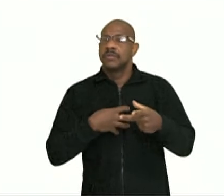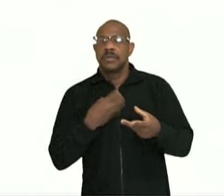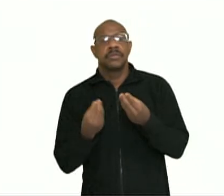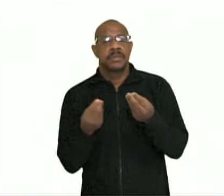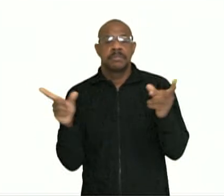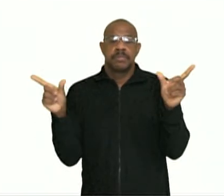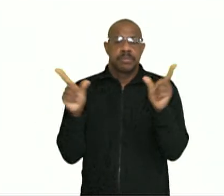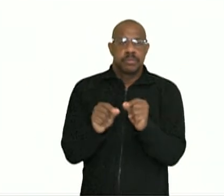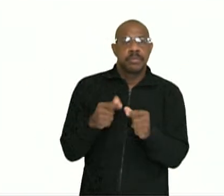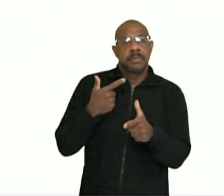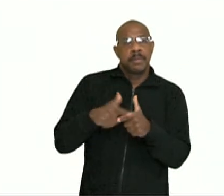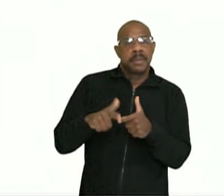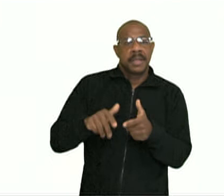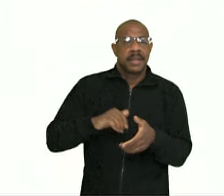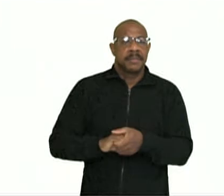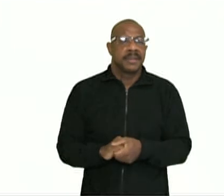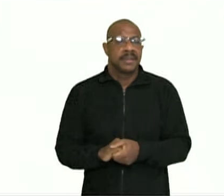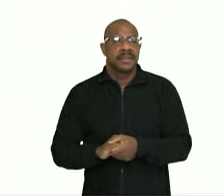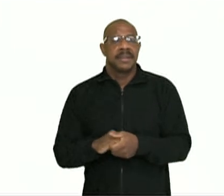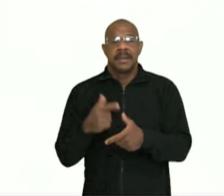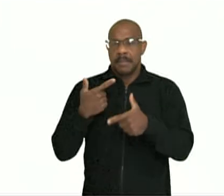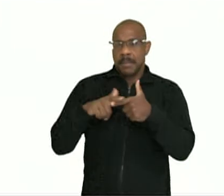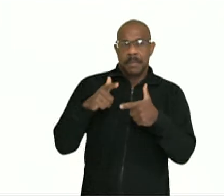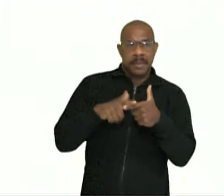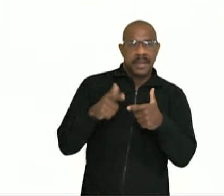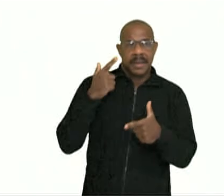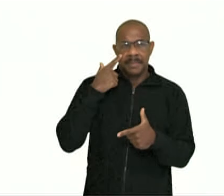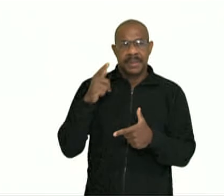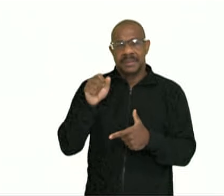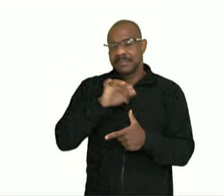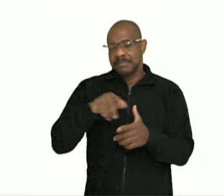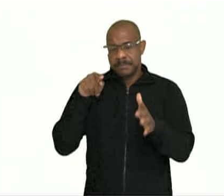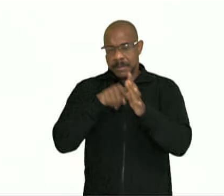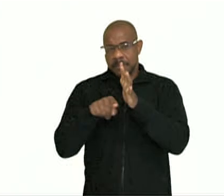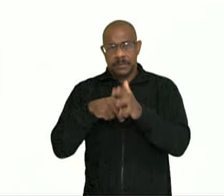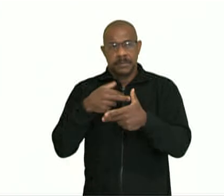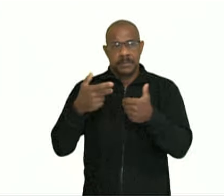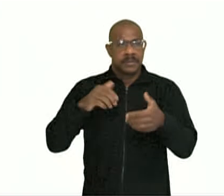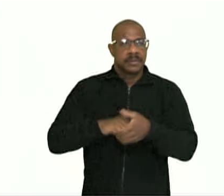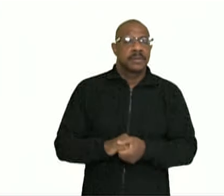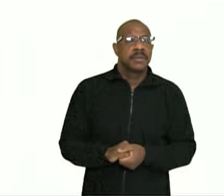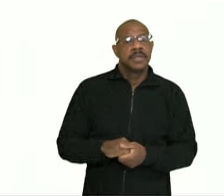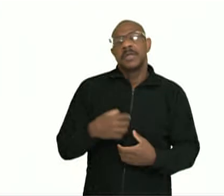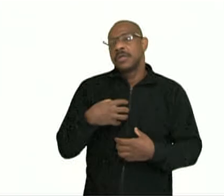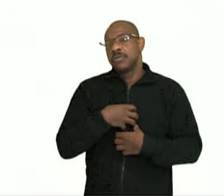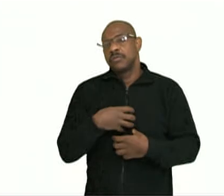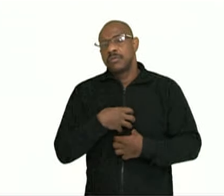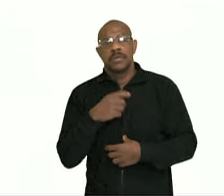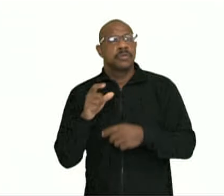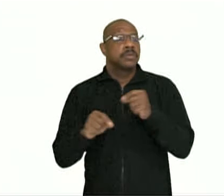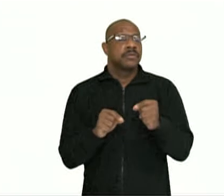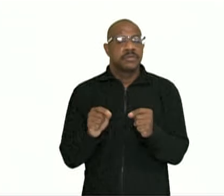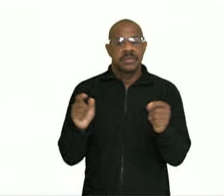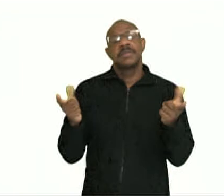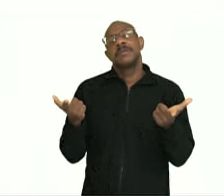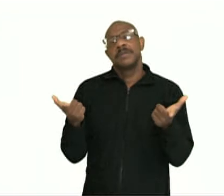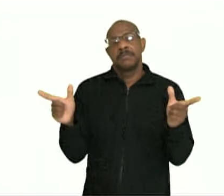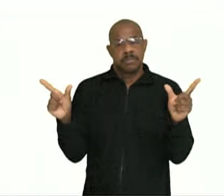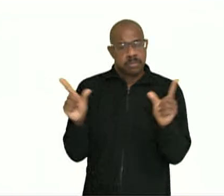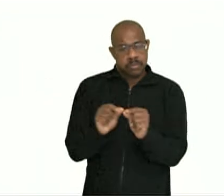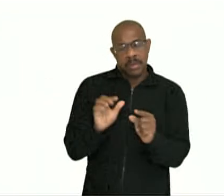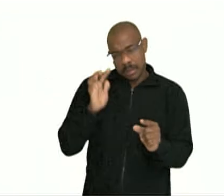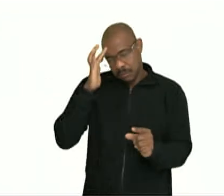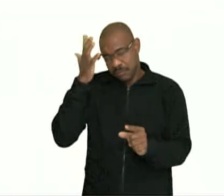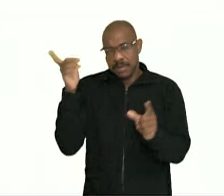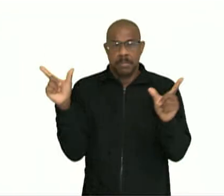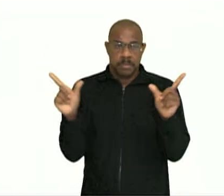minimizá-los. Dei uma diquinha aqui, problemas, né? Vários questionamentos e a maneira de minimizá-los. Então, isso que foi